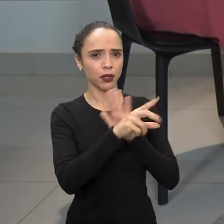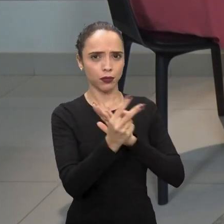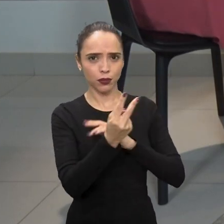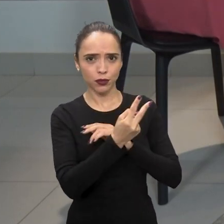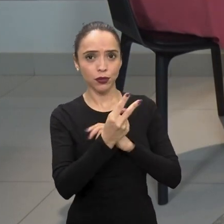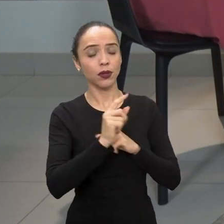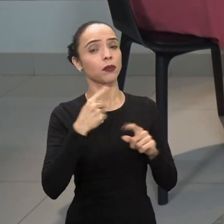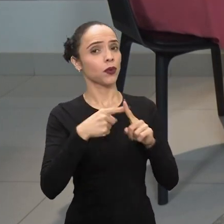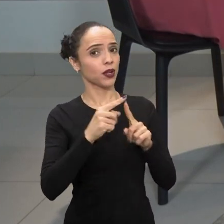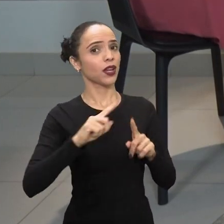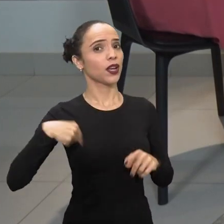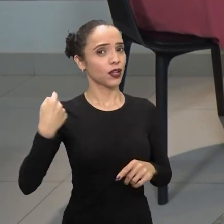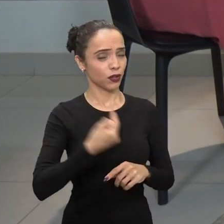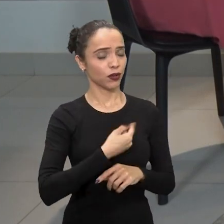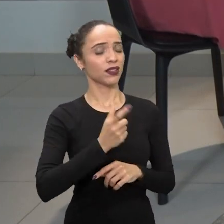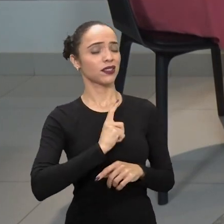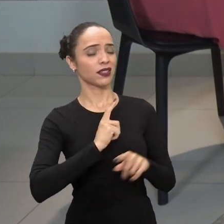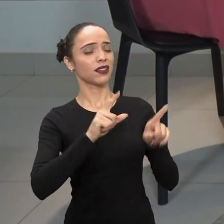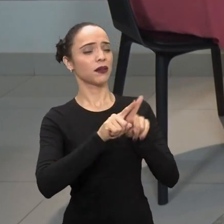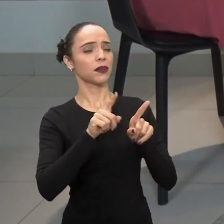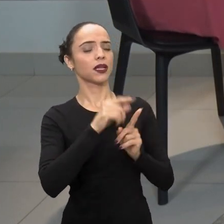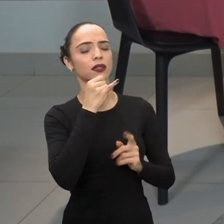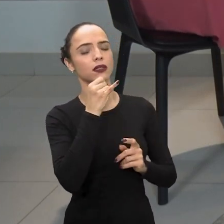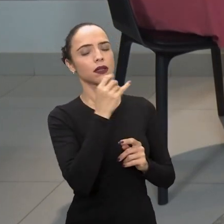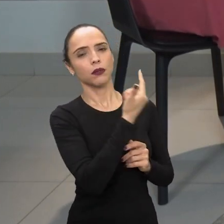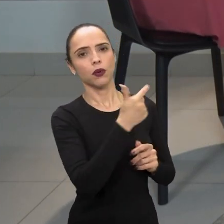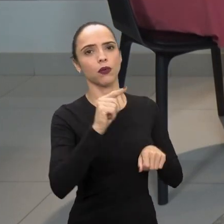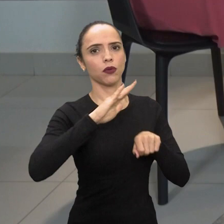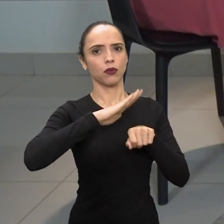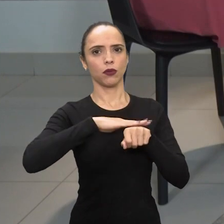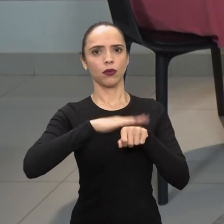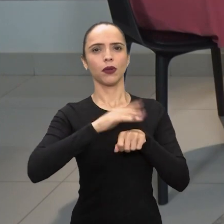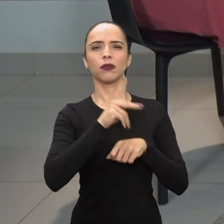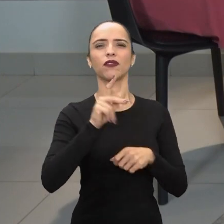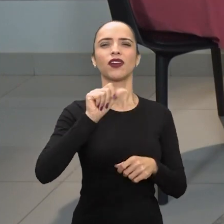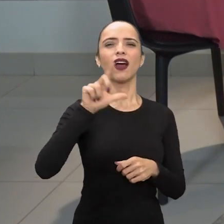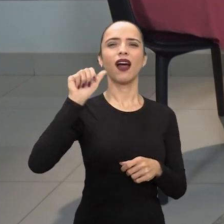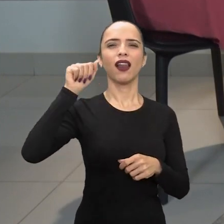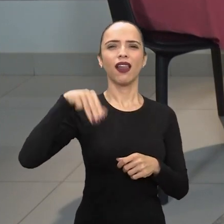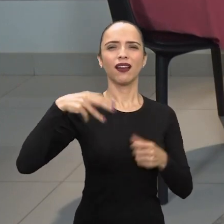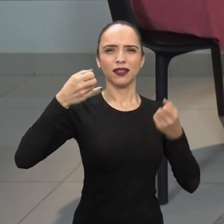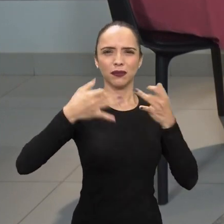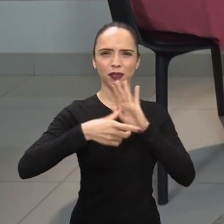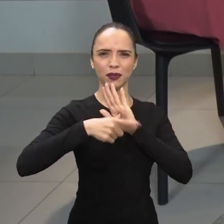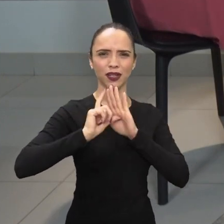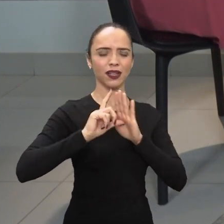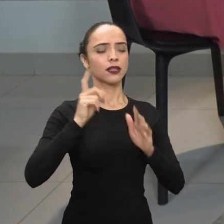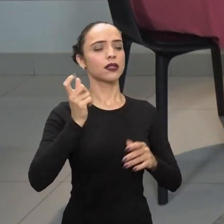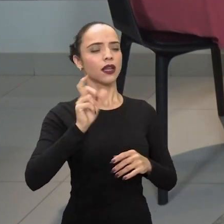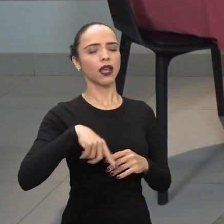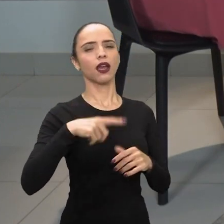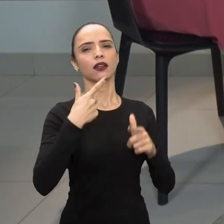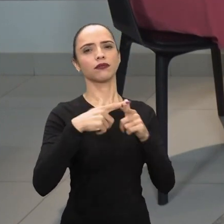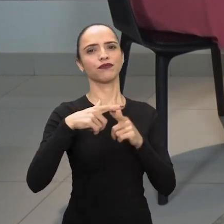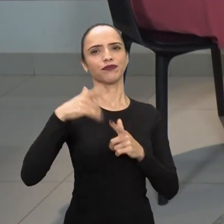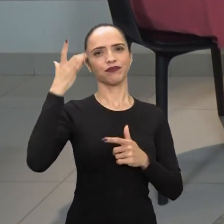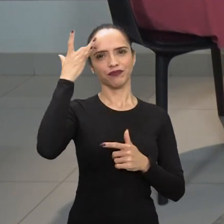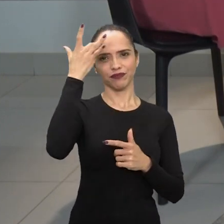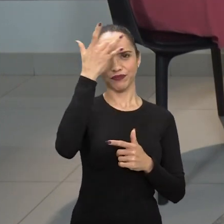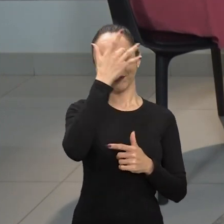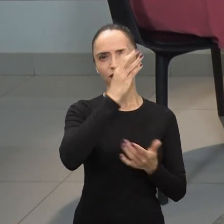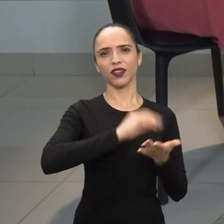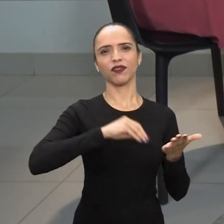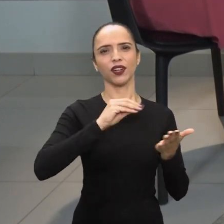que a gente também tem um outro lado da questão que até o professor Alan colocou no intervalo né do adoecimento principalmente adoecimento